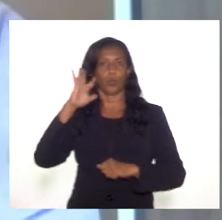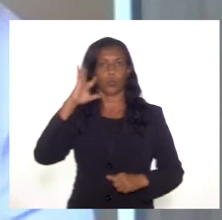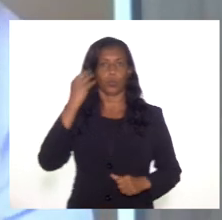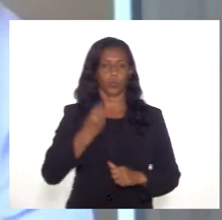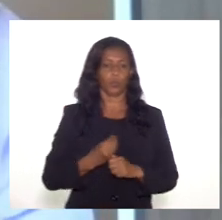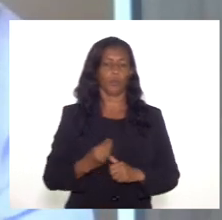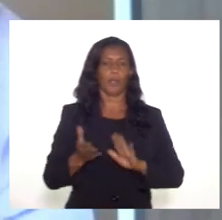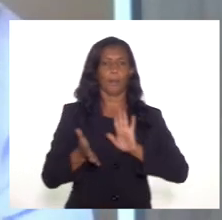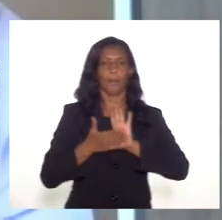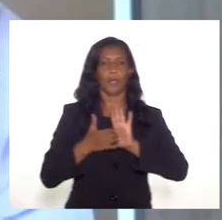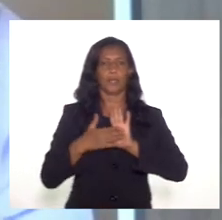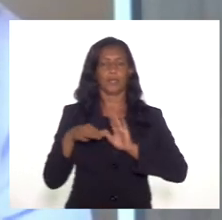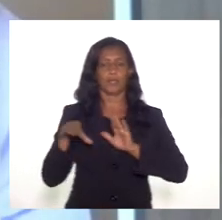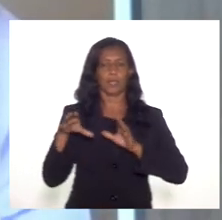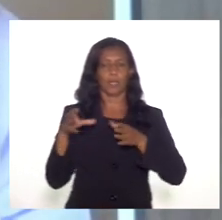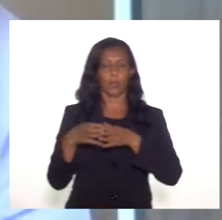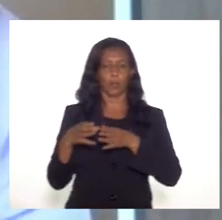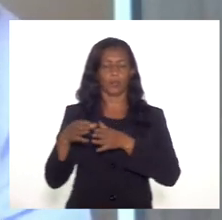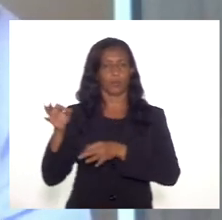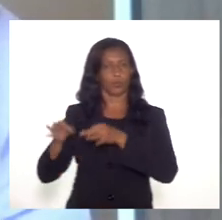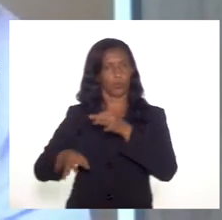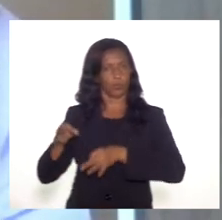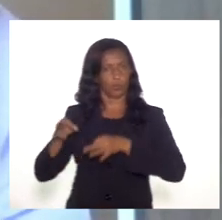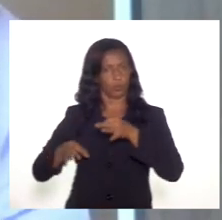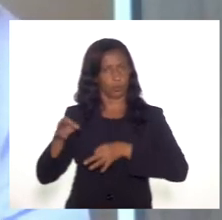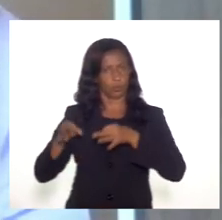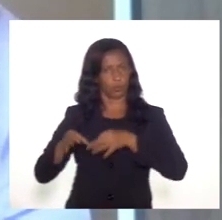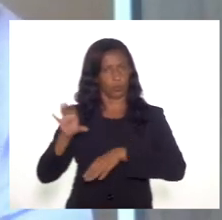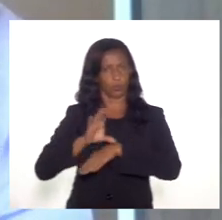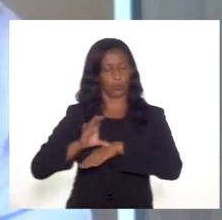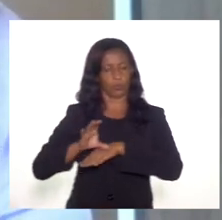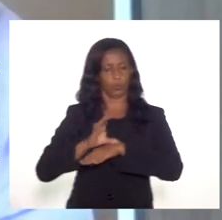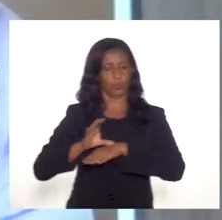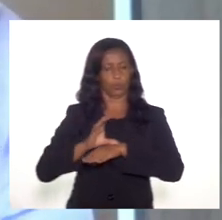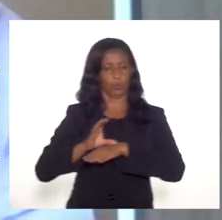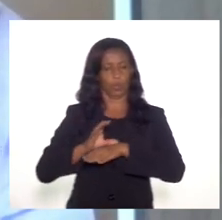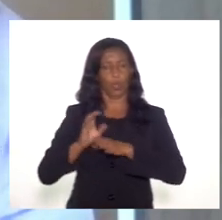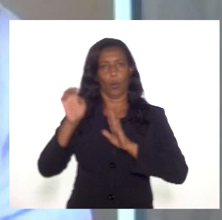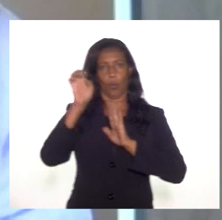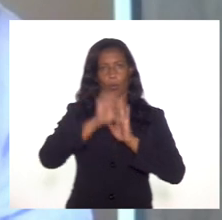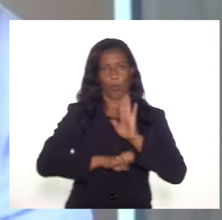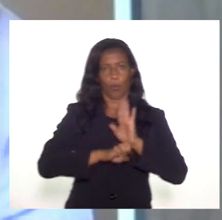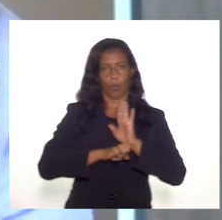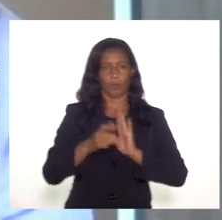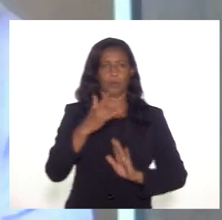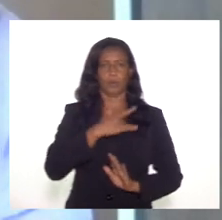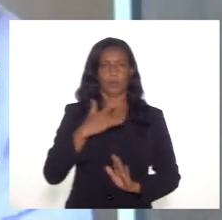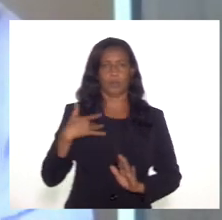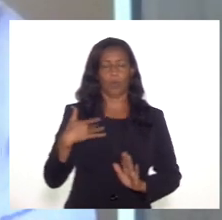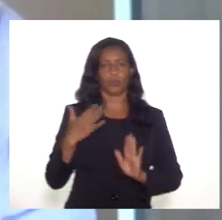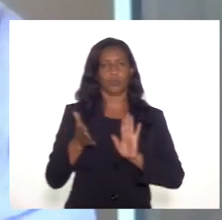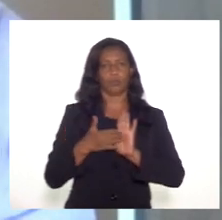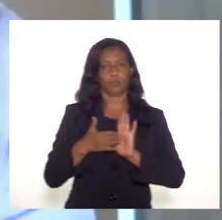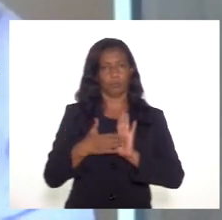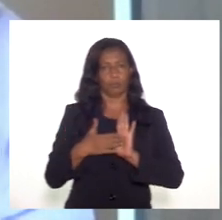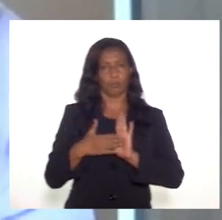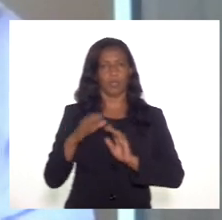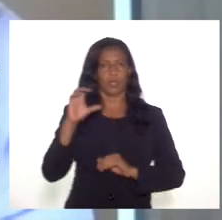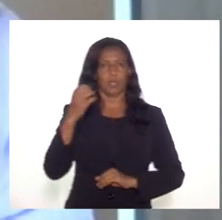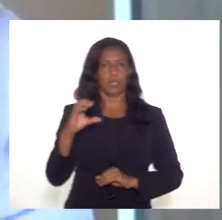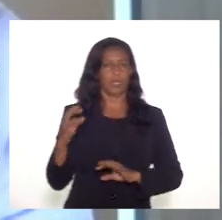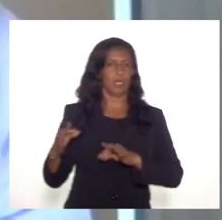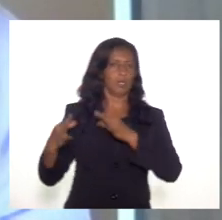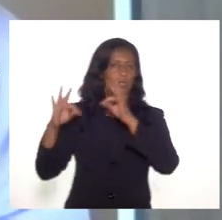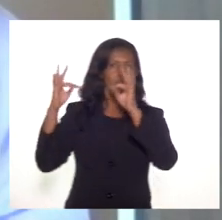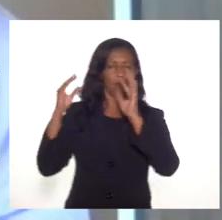Pareceres das comissões de constituição e justiça pela constitucionalidade, com emendas de saúde favorável, de ciência e